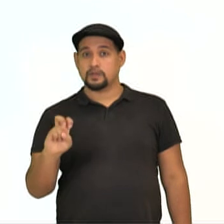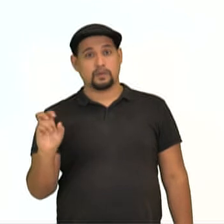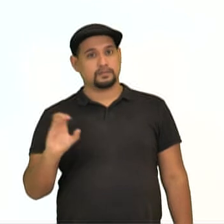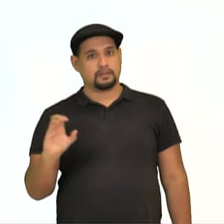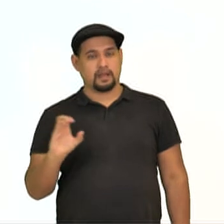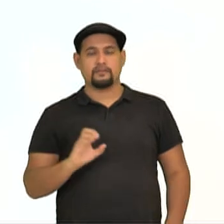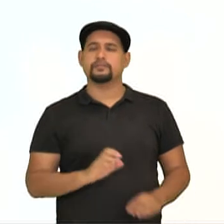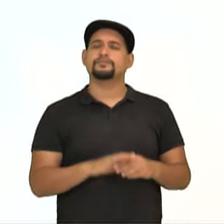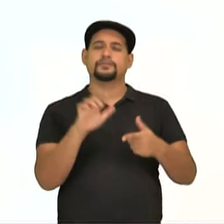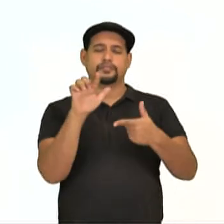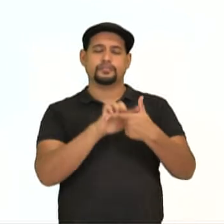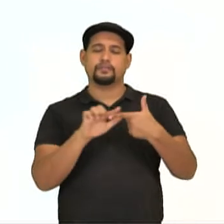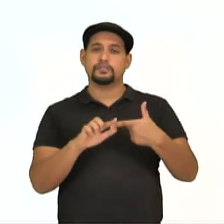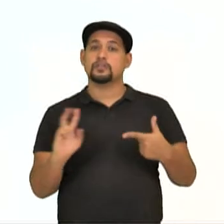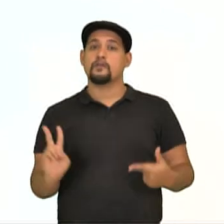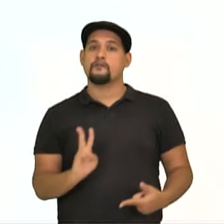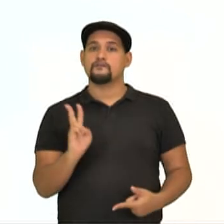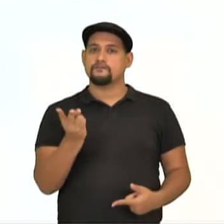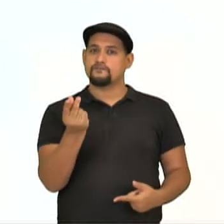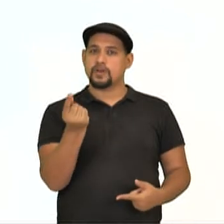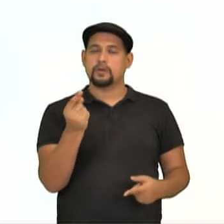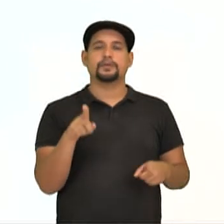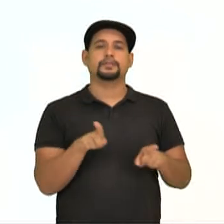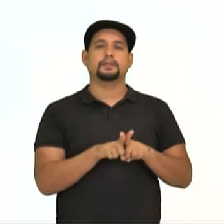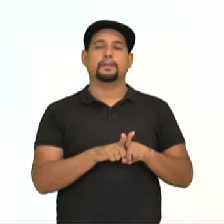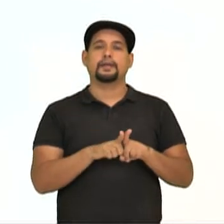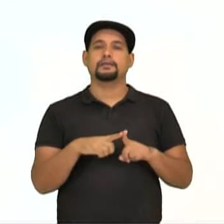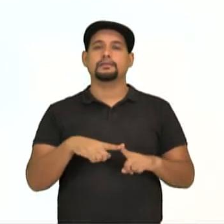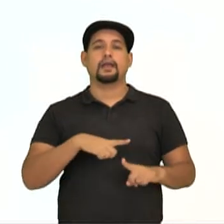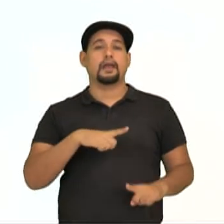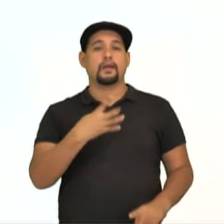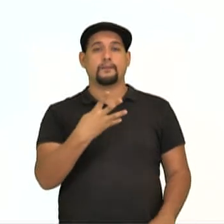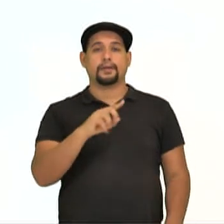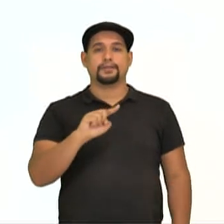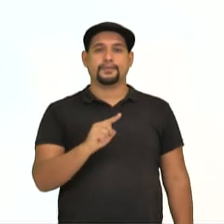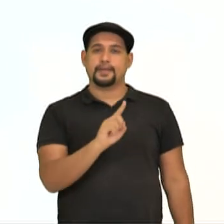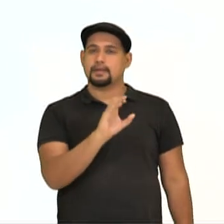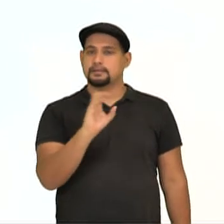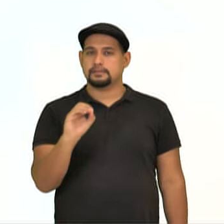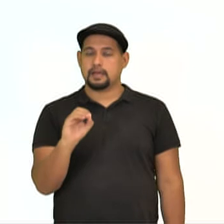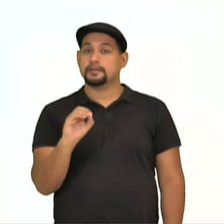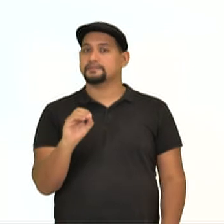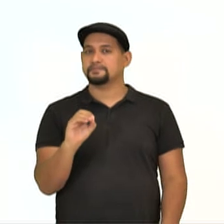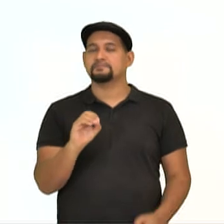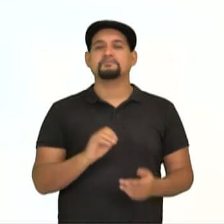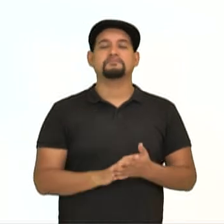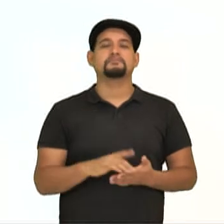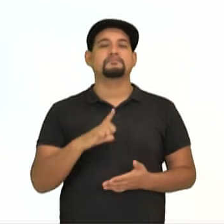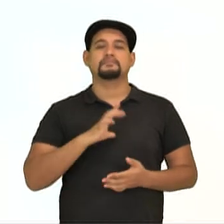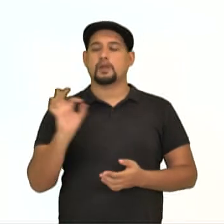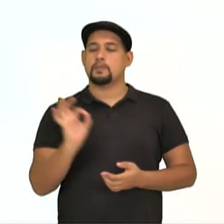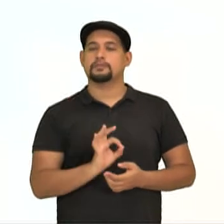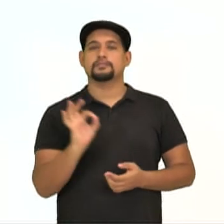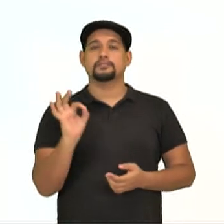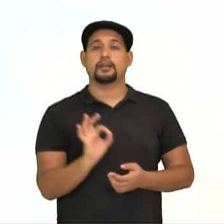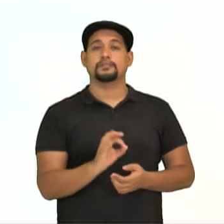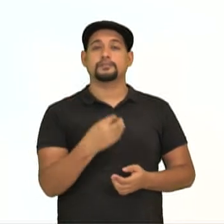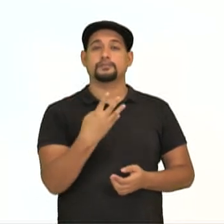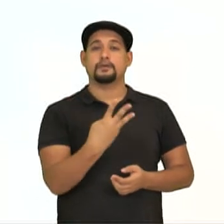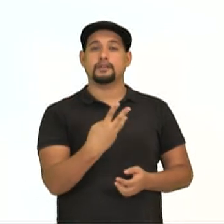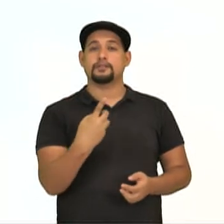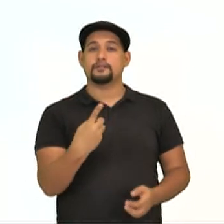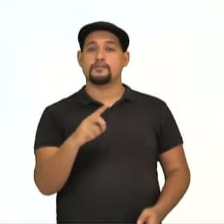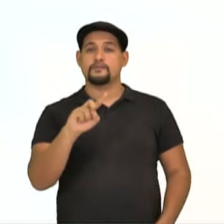1.703,95. Dividido pelo valor das receitas, que é 4.100, portanto, está dando uma porcentagem de